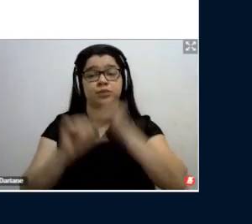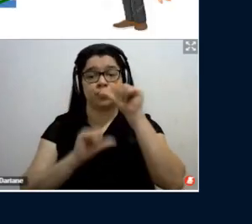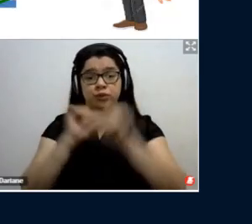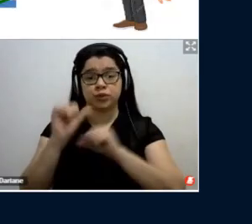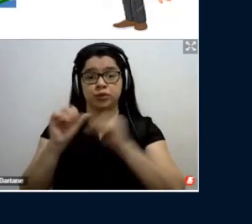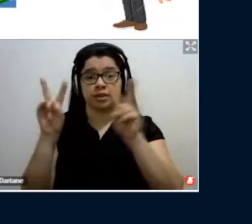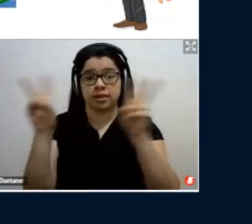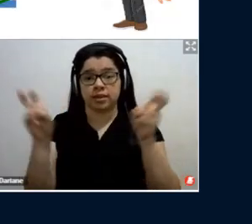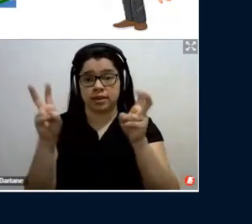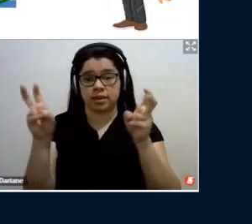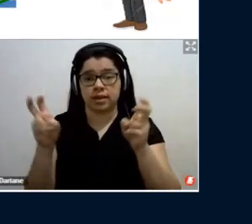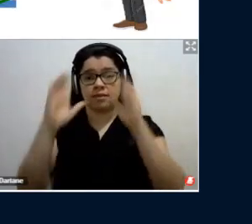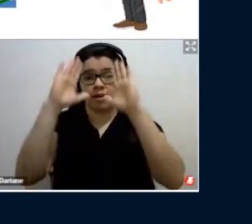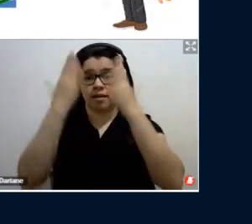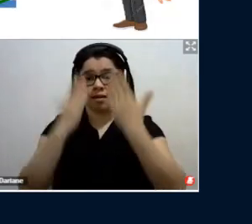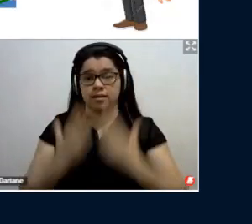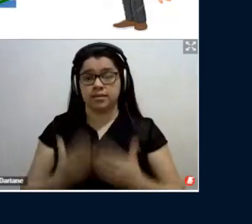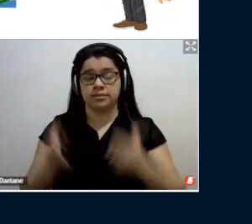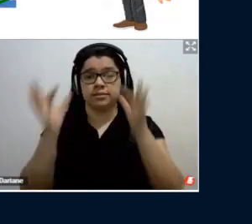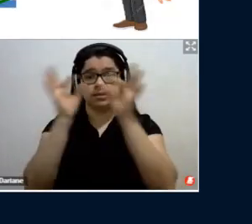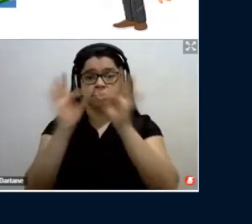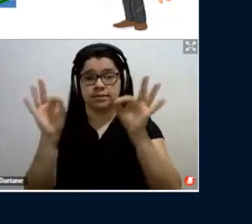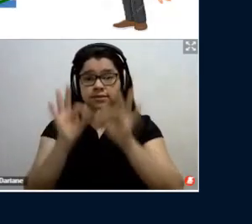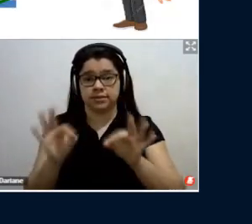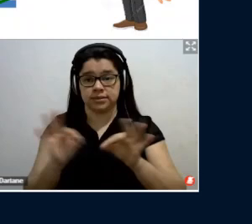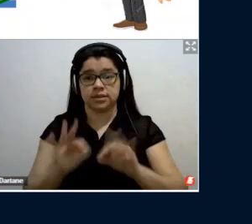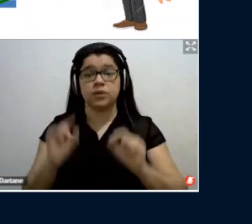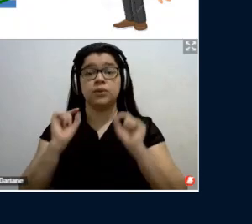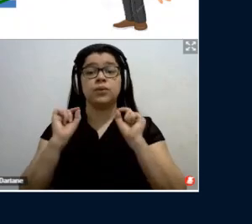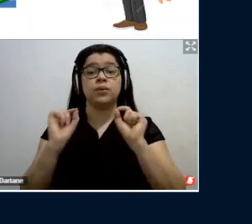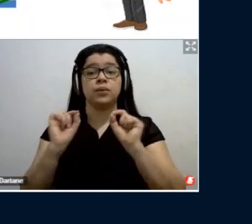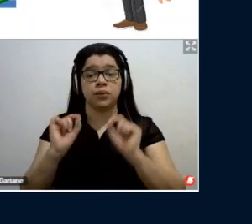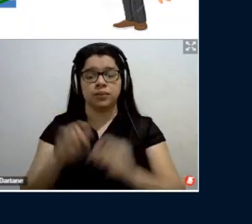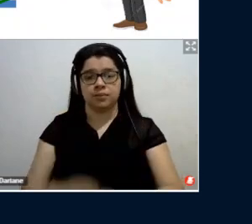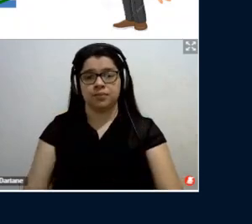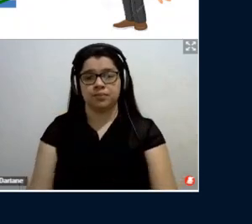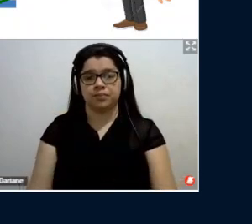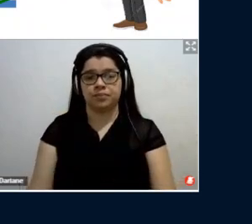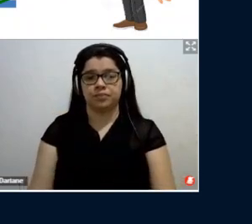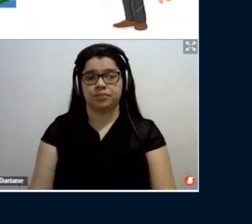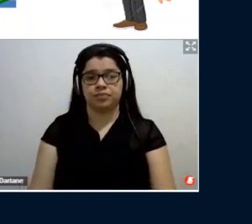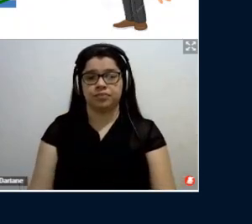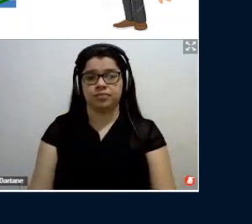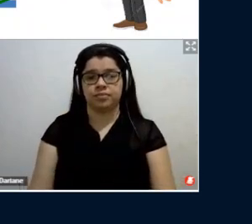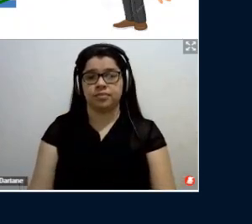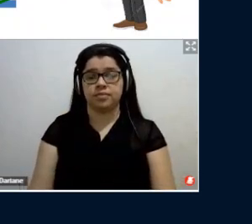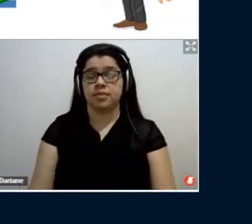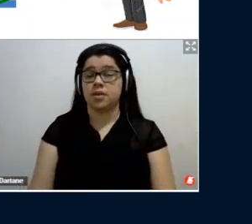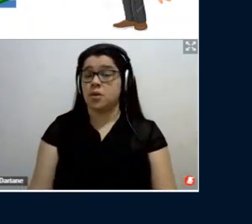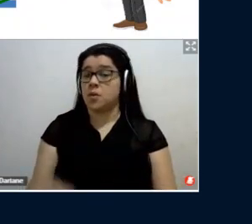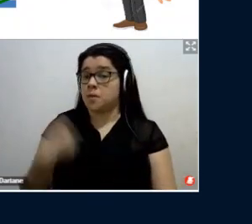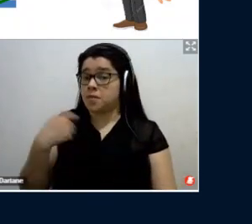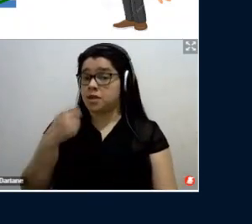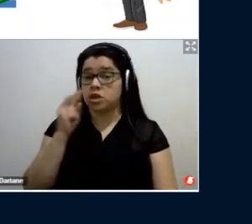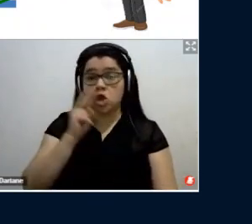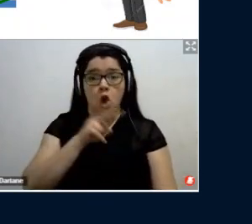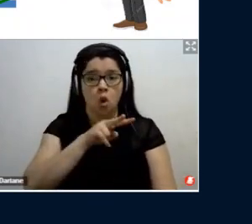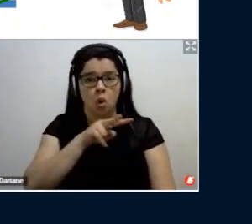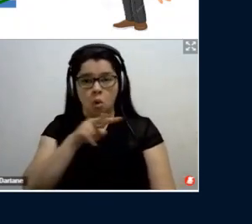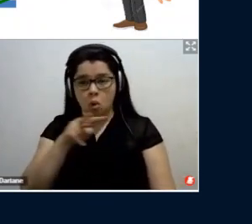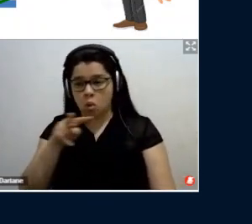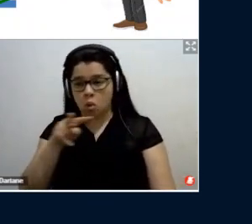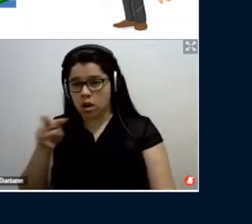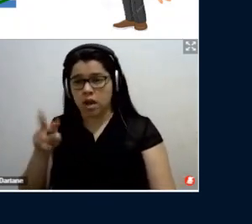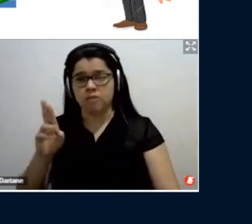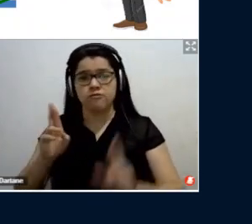Muito bem. Na análise sintática, eu já tenho que começar a ver diferente. Eu tenho todas aquelas